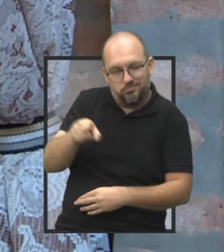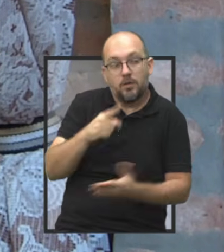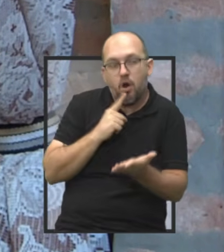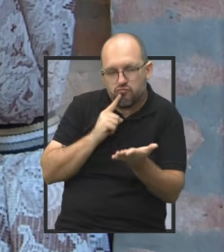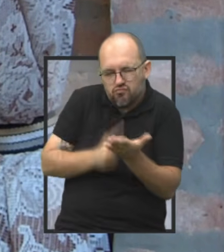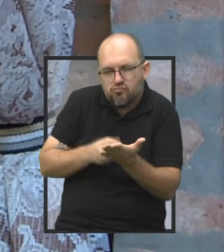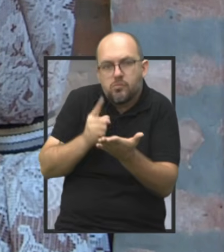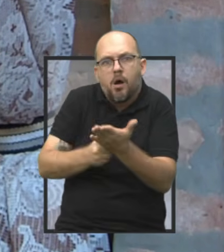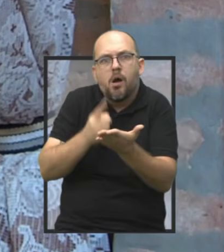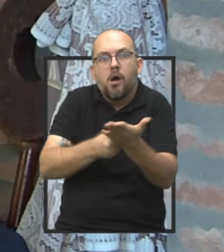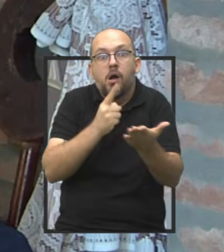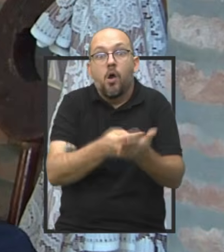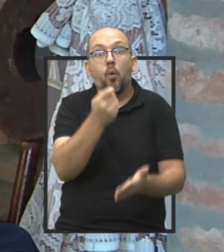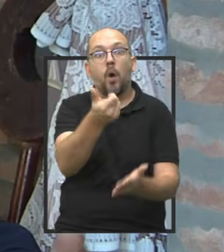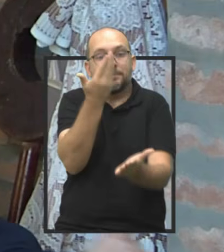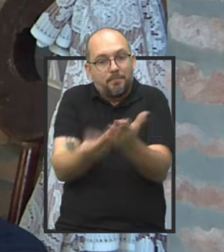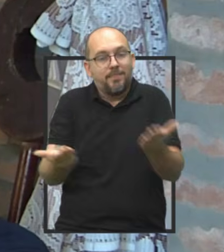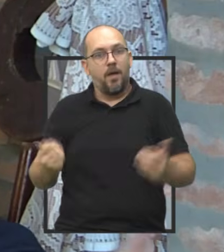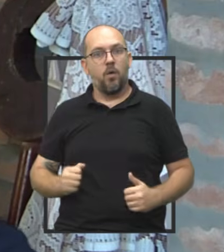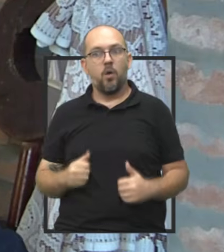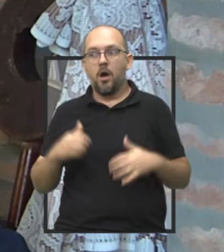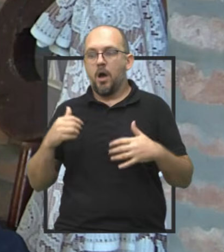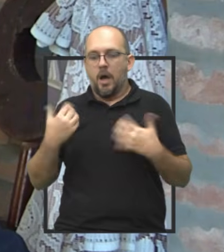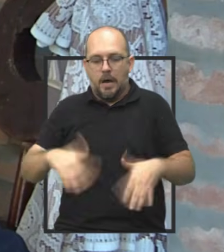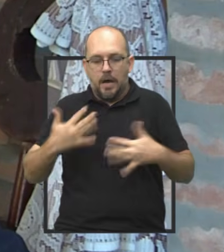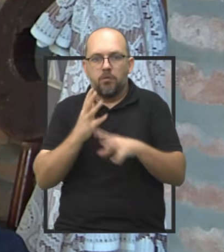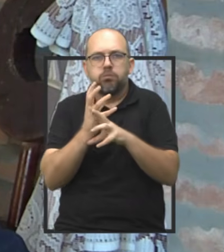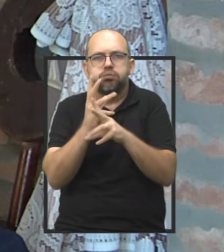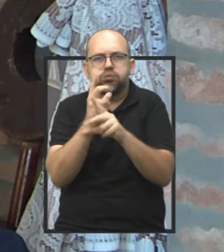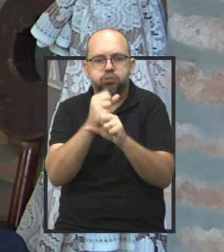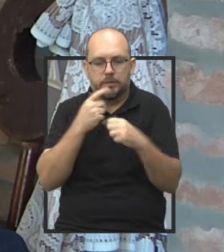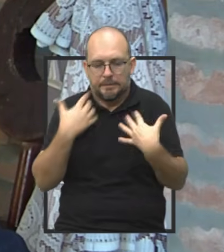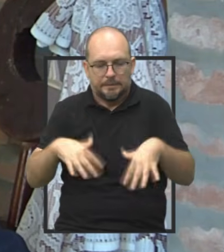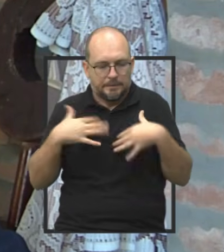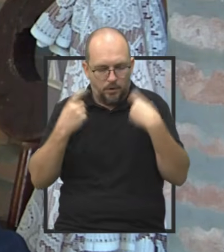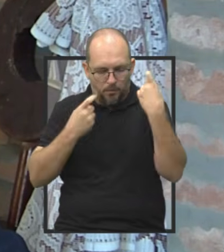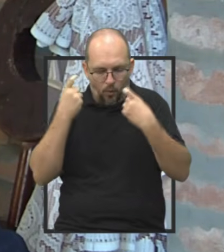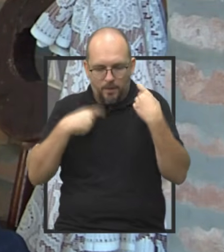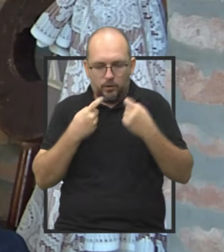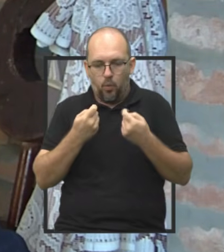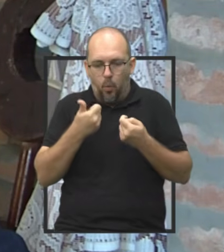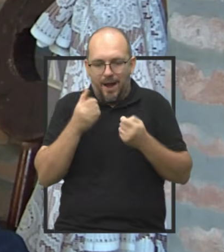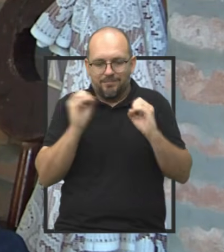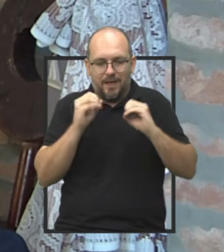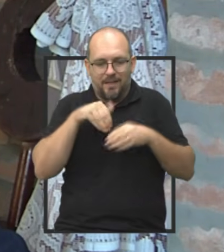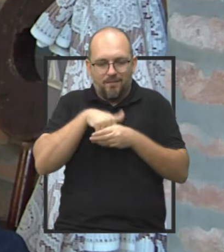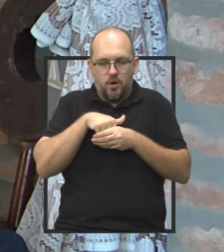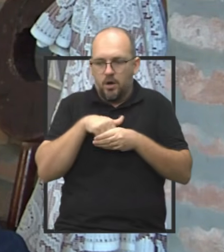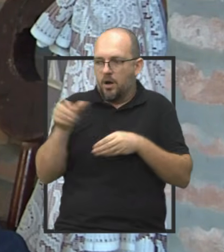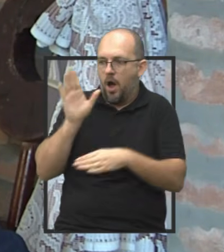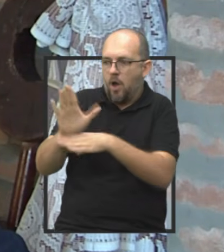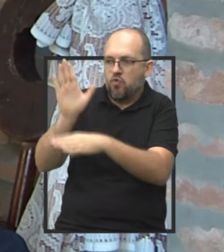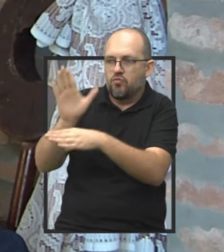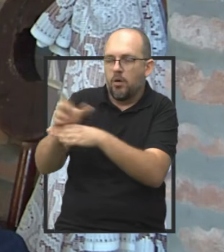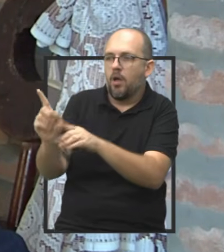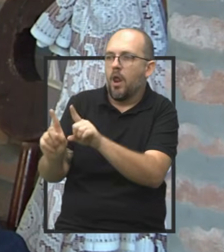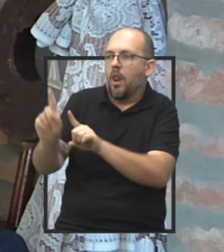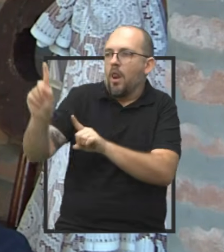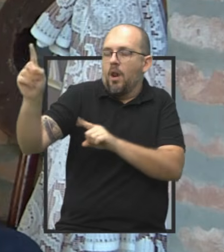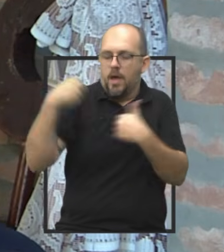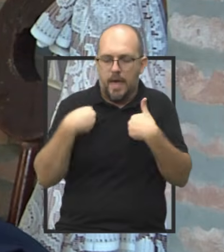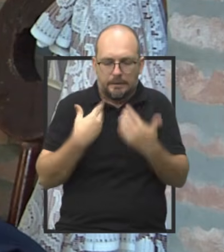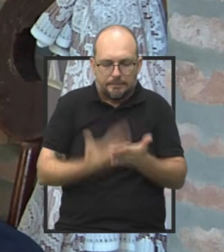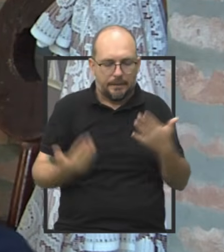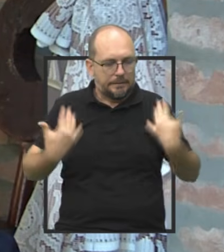vota no Timóteo. Ele quase perdeu, aí ele ficou preocupado, né? Aí ele ficou preocupado que ele não podia fazer